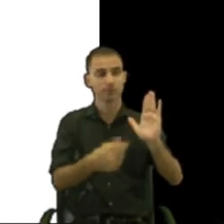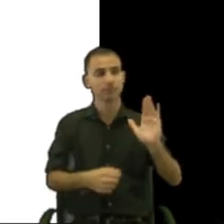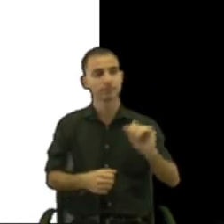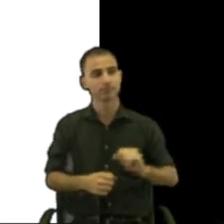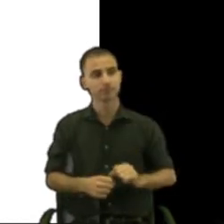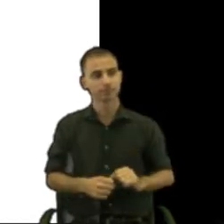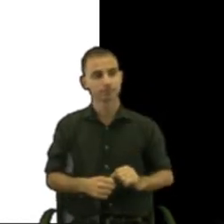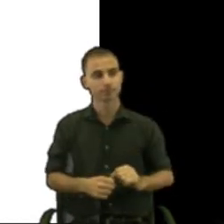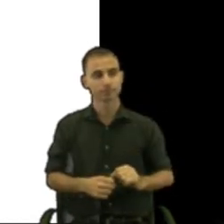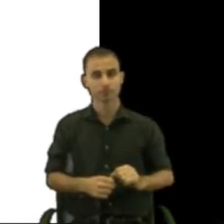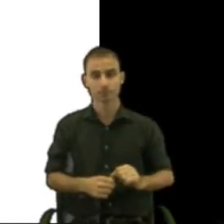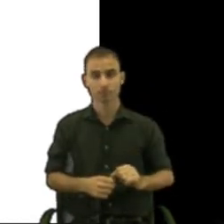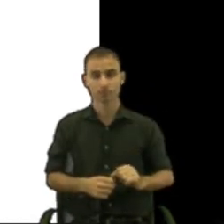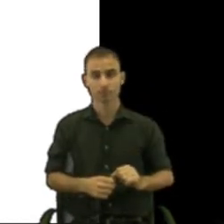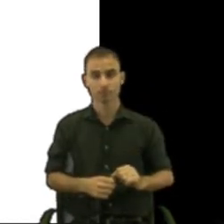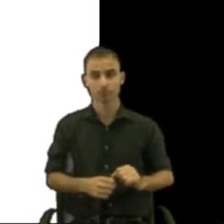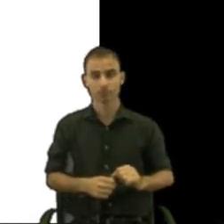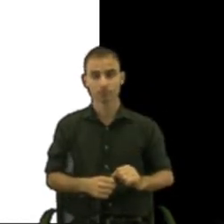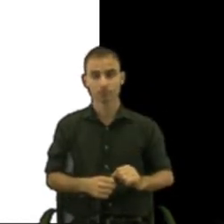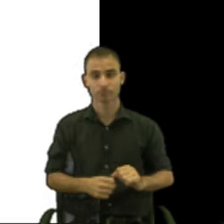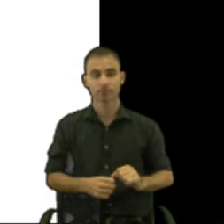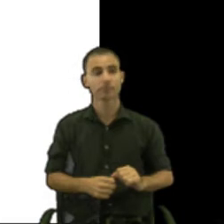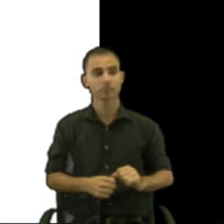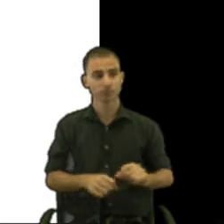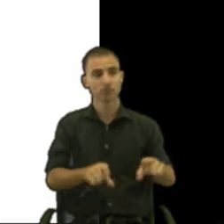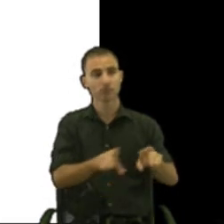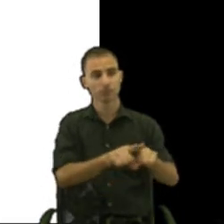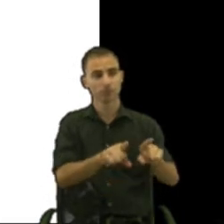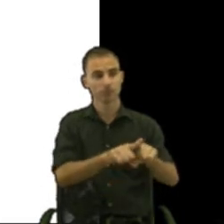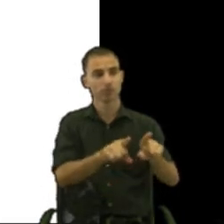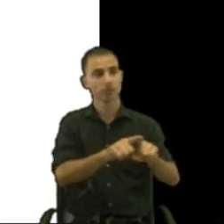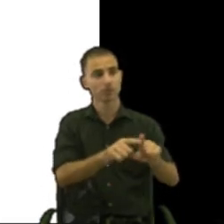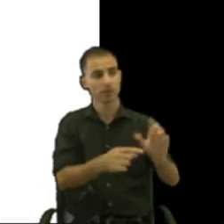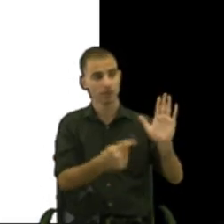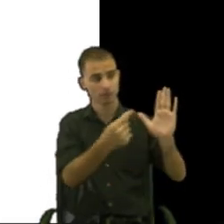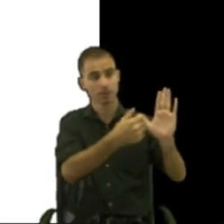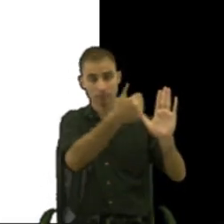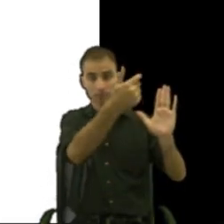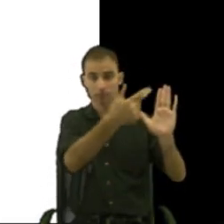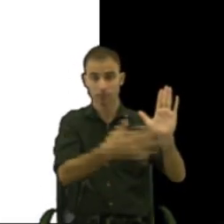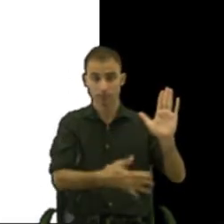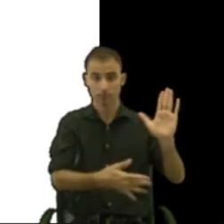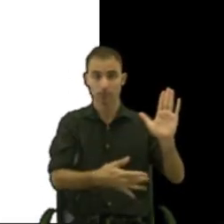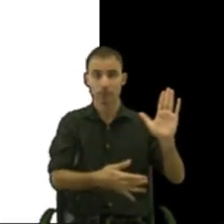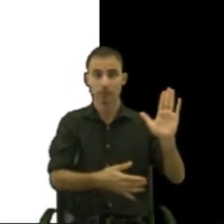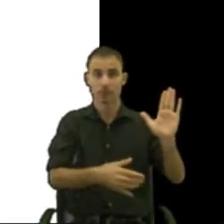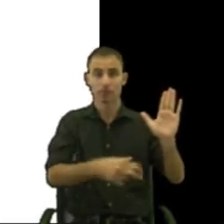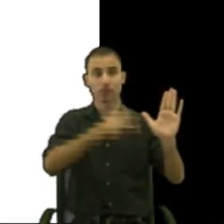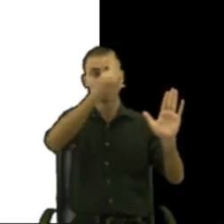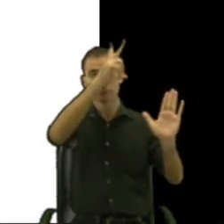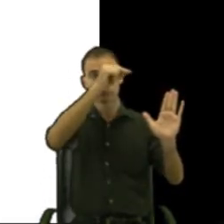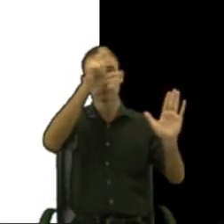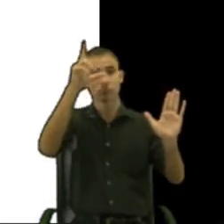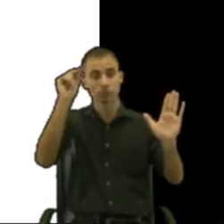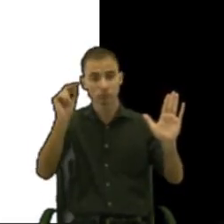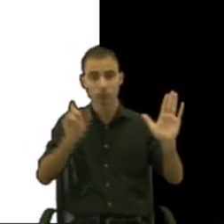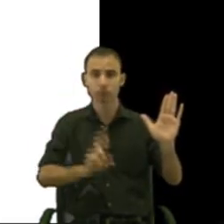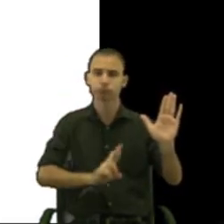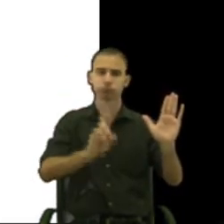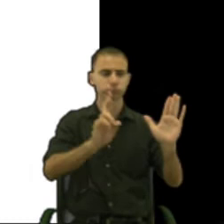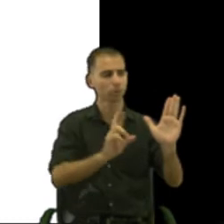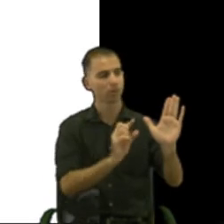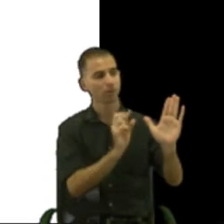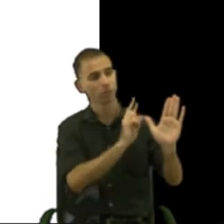Os dados de identificação do município, os dados da secretaria, dos secretários que tiveram à frente da pasta,